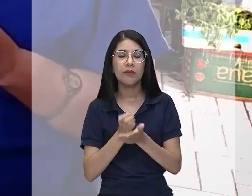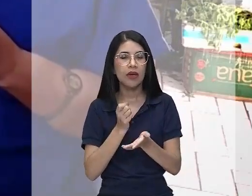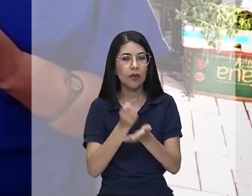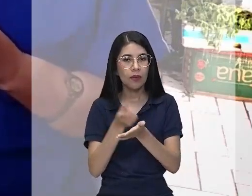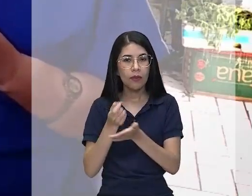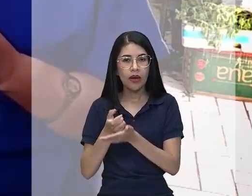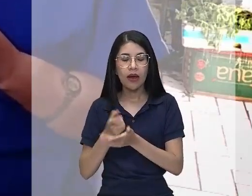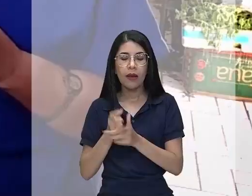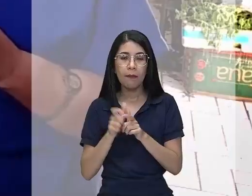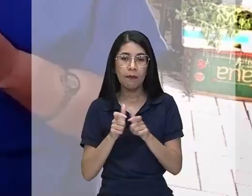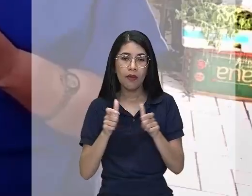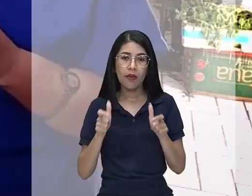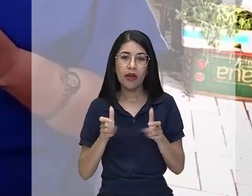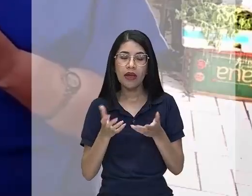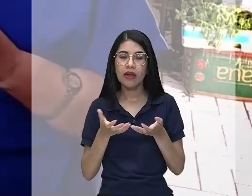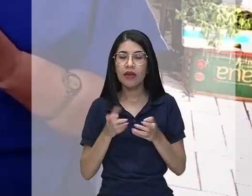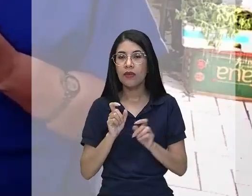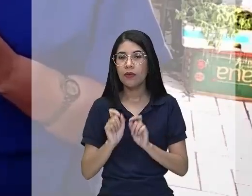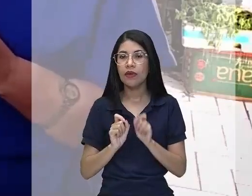maioria utiliza muito